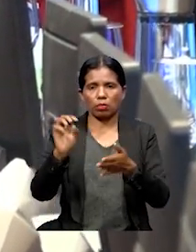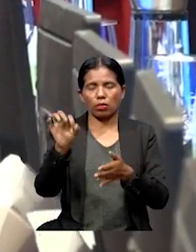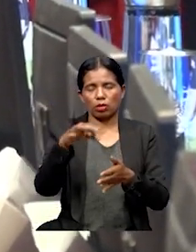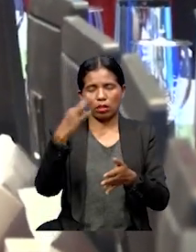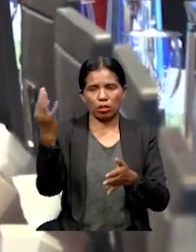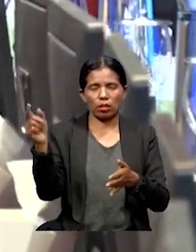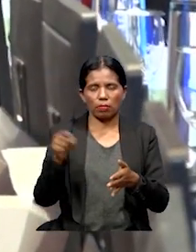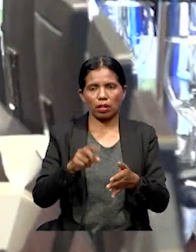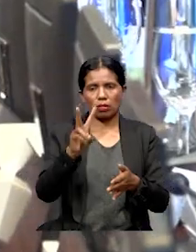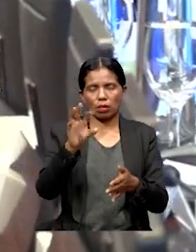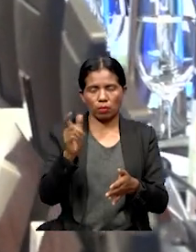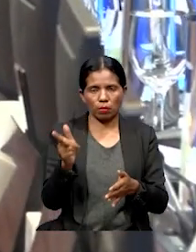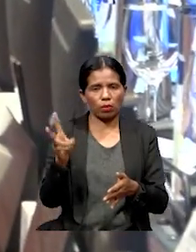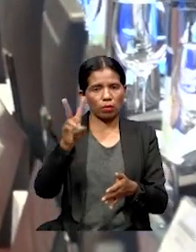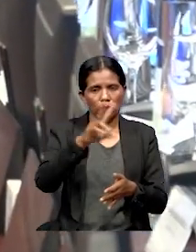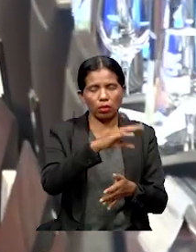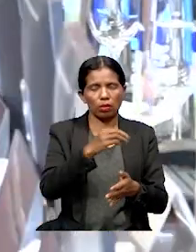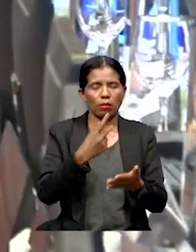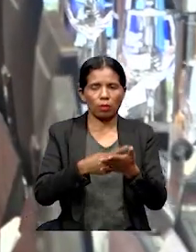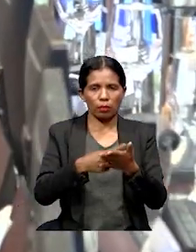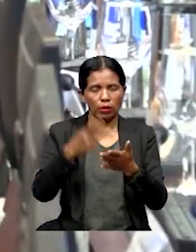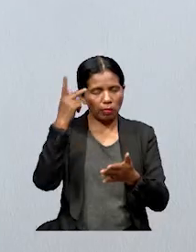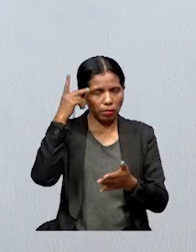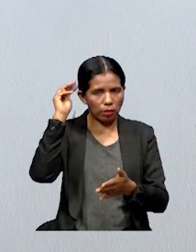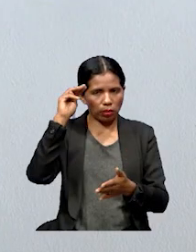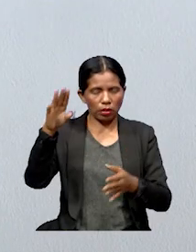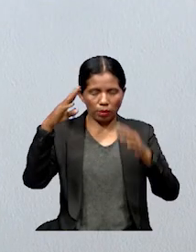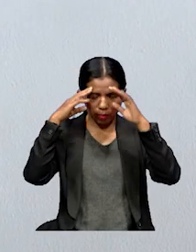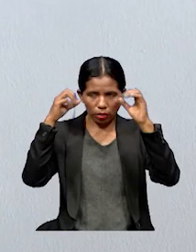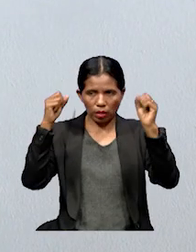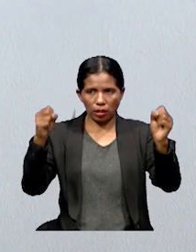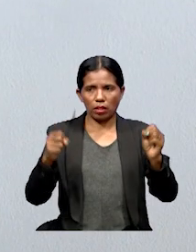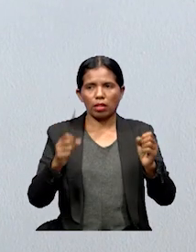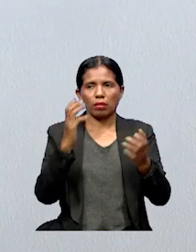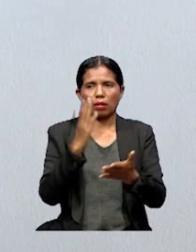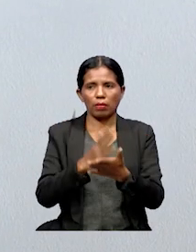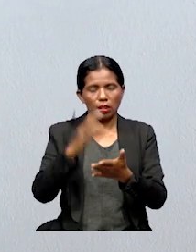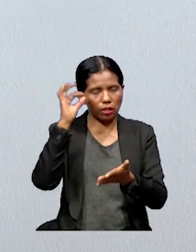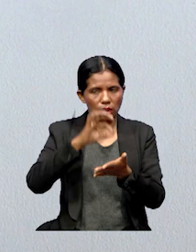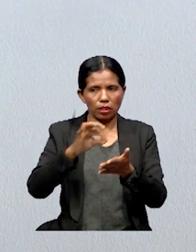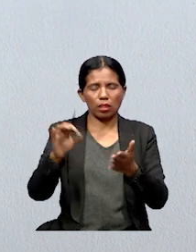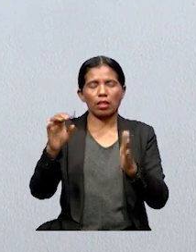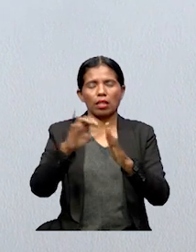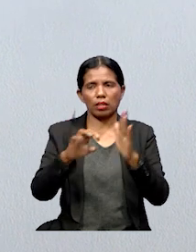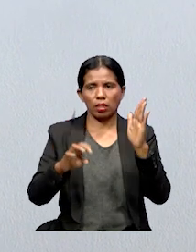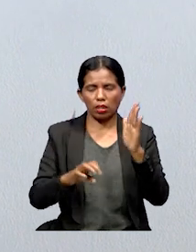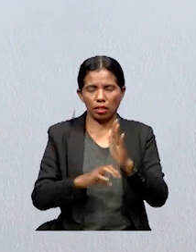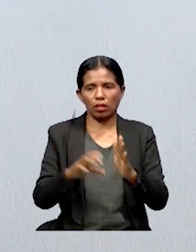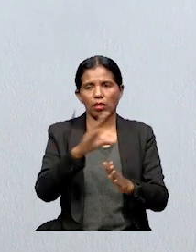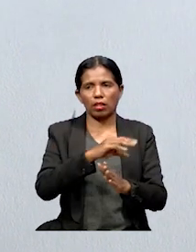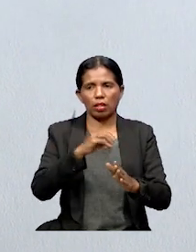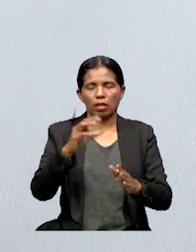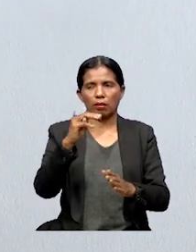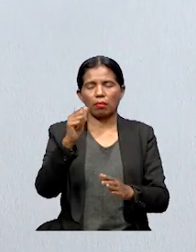recinrua baseia ba proposta primeiro-ministro Nian. Presidente da República exonera secretário-estado ba terras no propriedades,